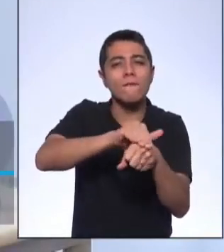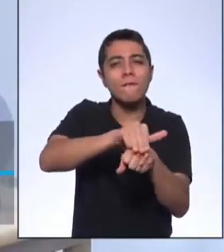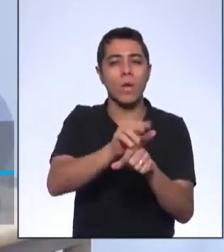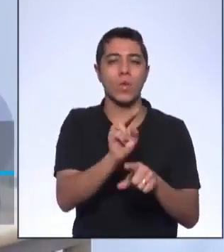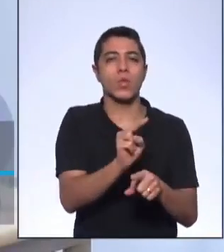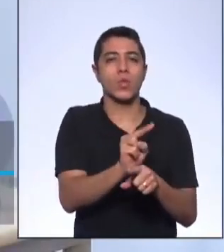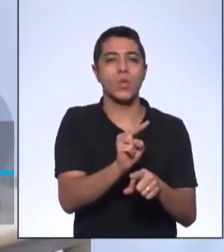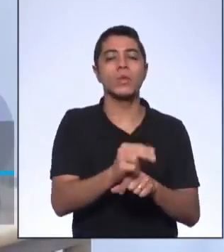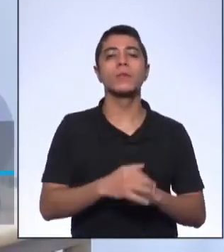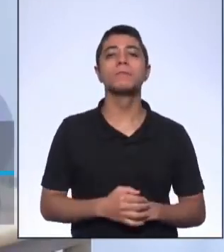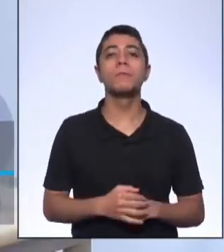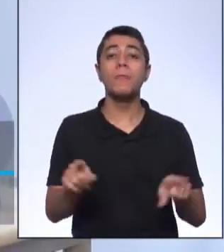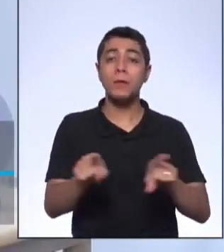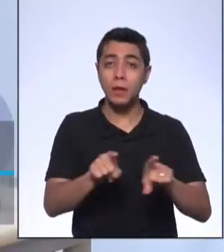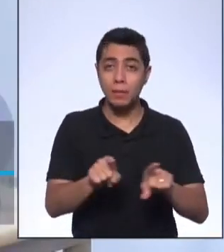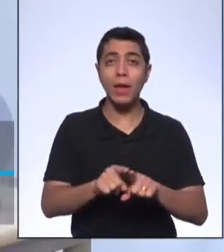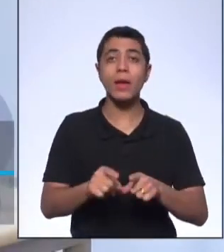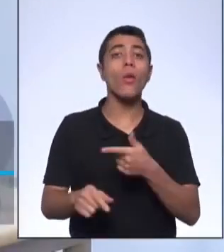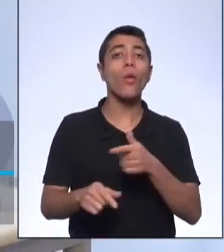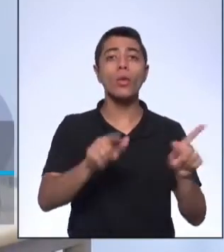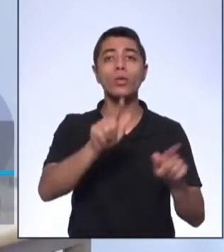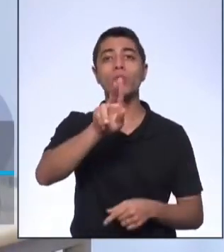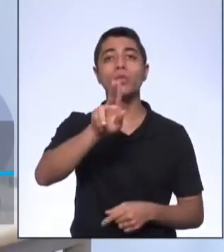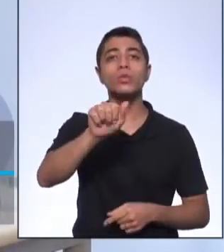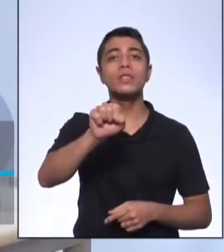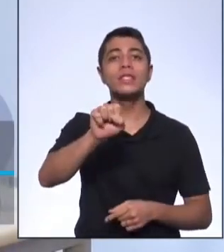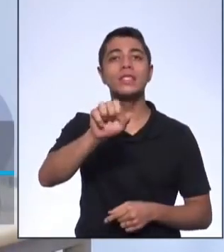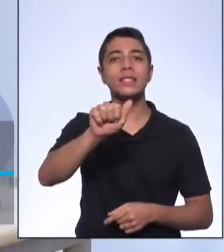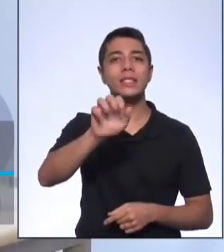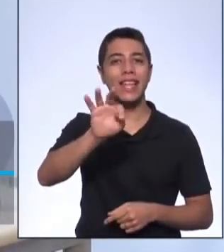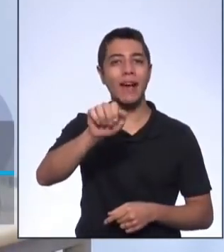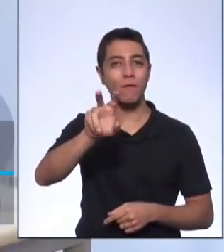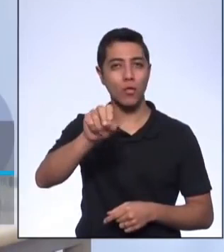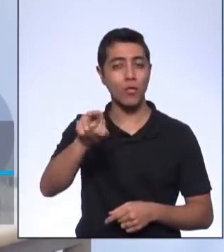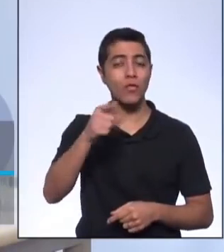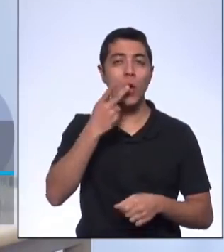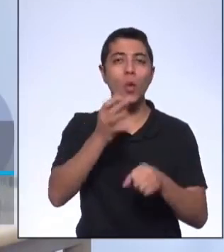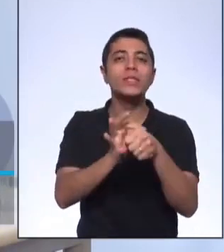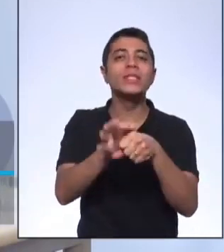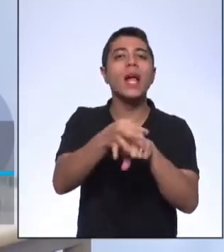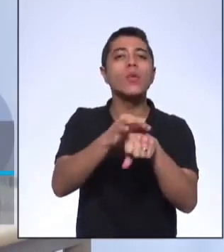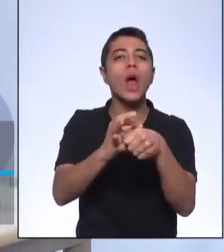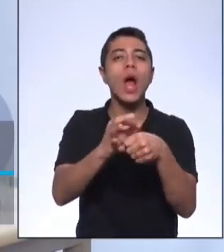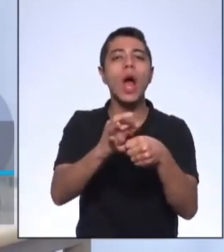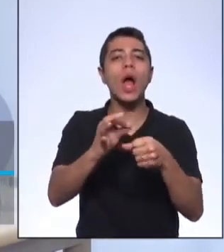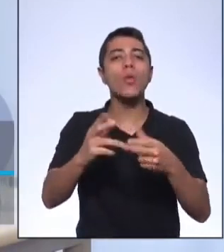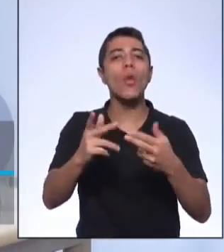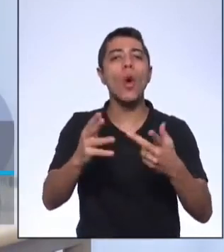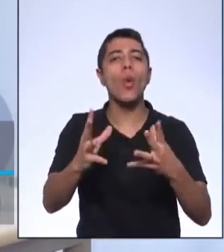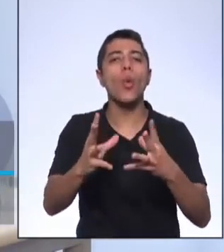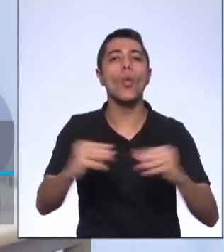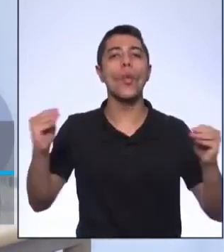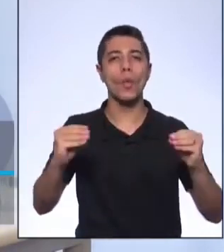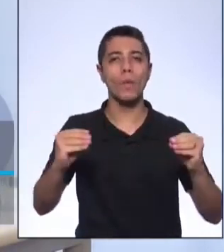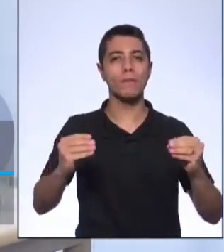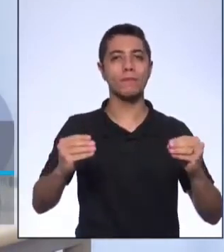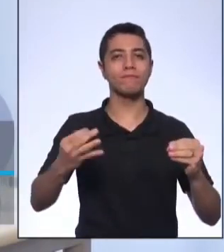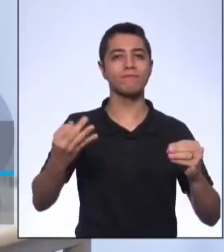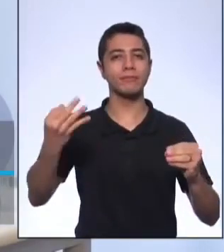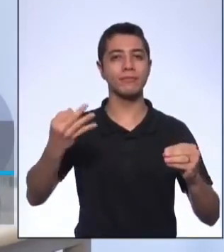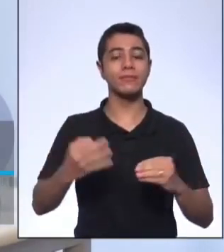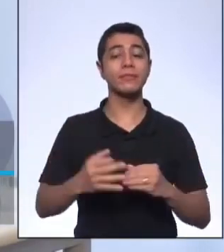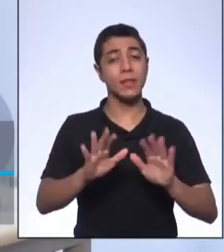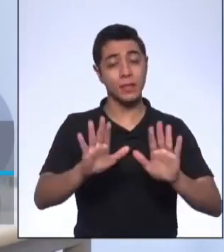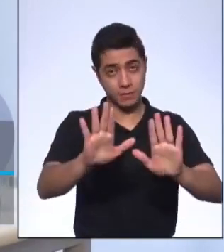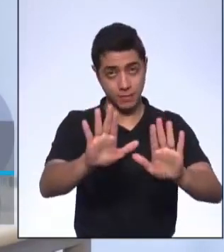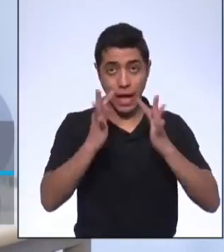respeito disso, né, Gustavo? Gustavo, olha só, na realidade, a célula que está machucada aí, né, que está precisando ser